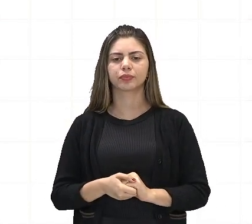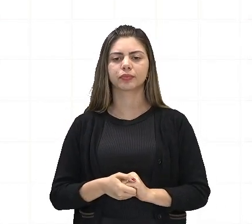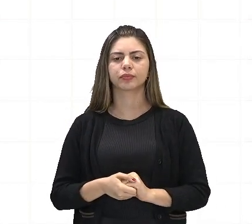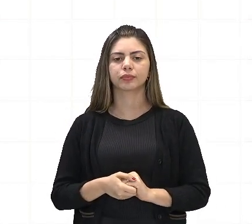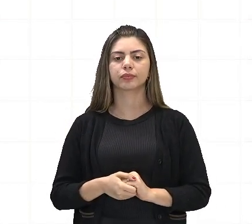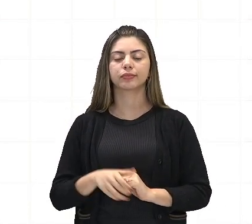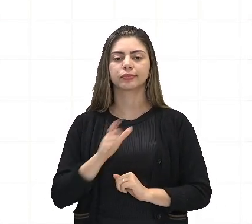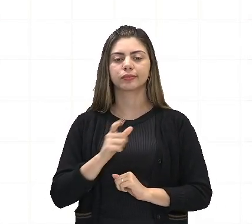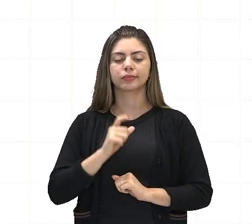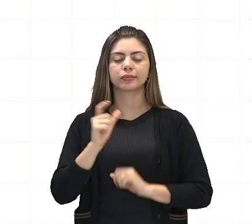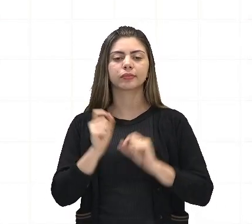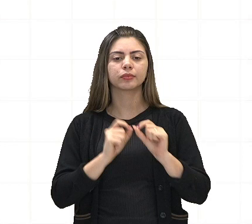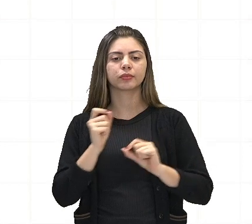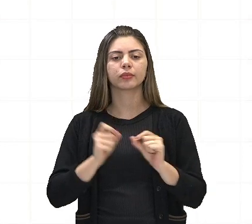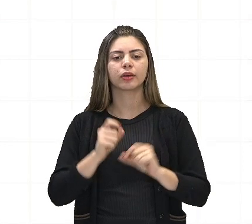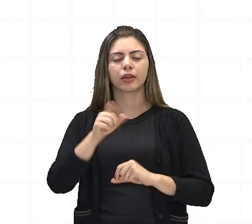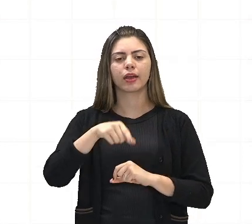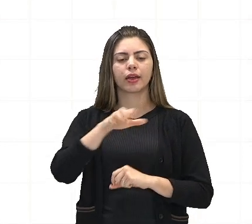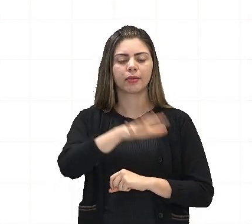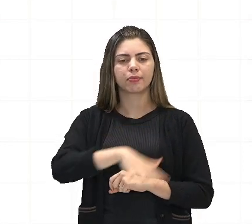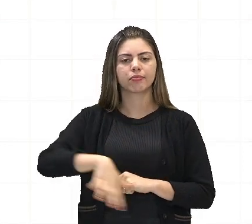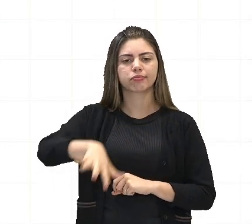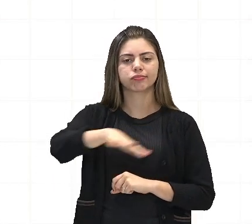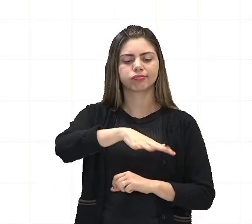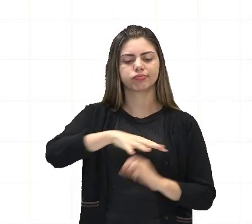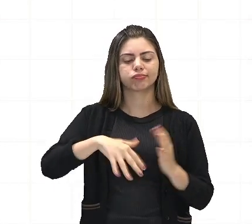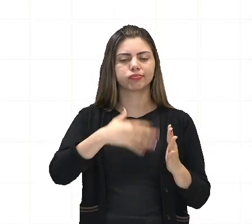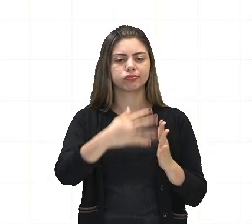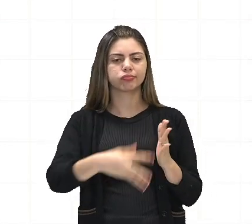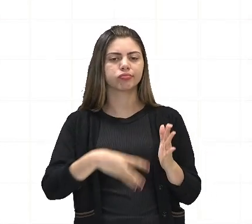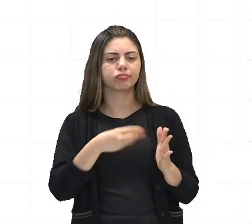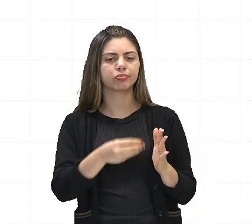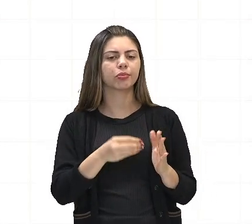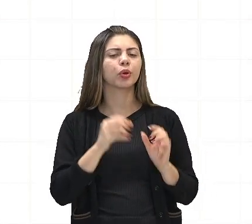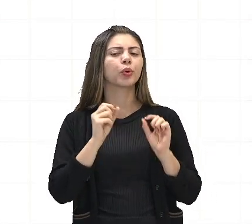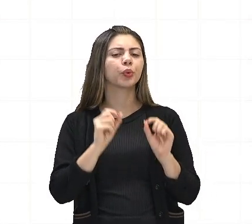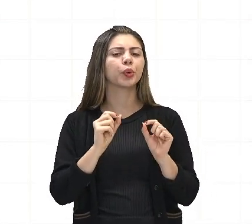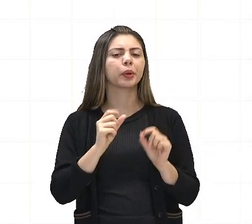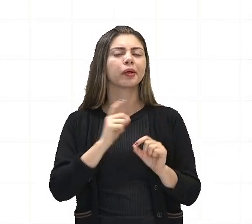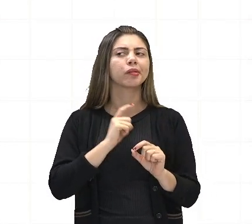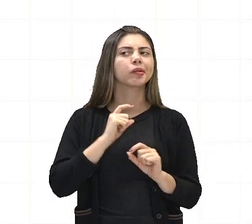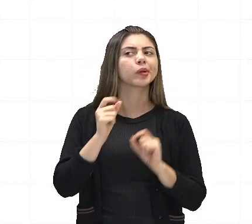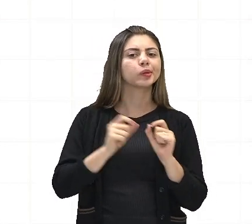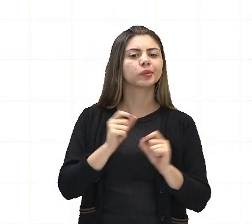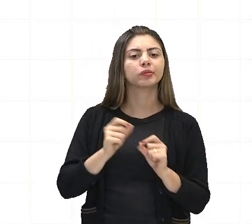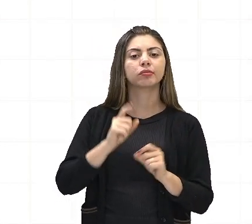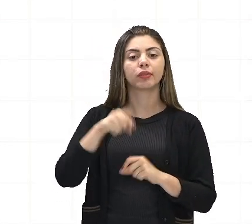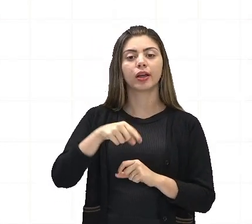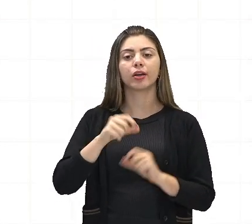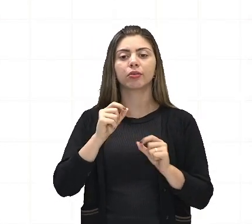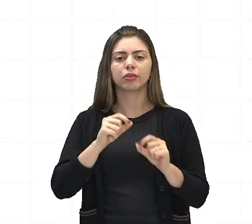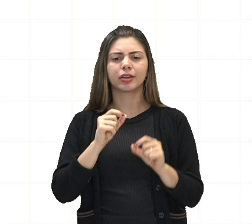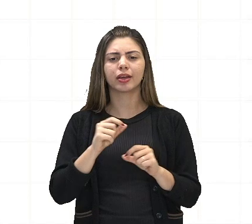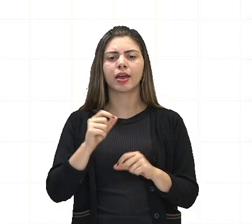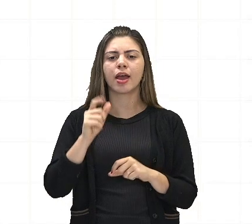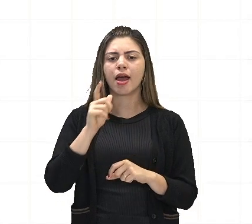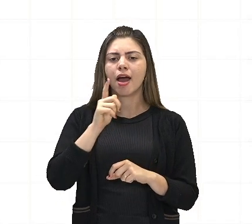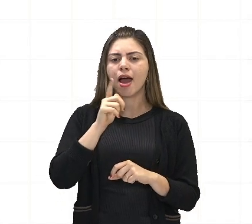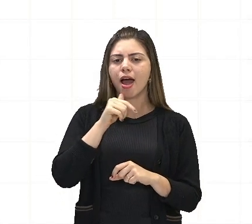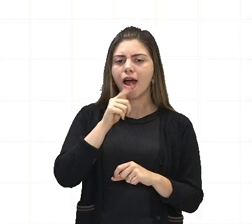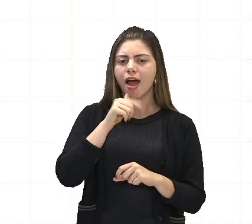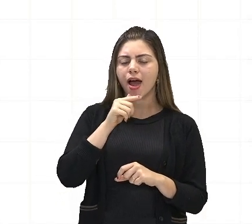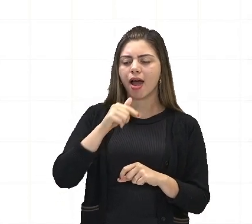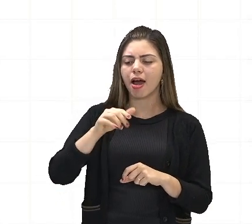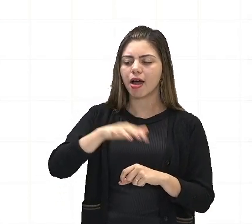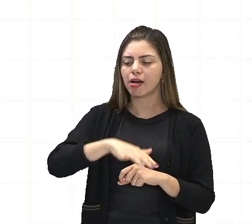dos espaços do ambiente amazônico. O que tem nesses espaços, né? Nós vamos observar aí a várzea, que é uma região